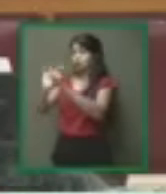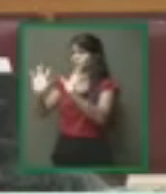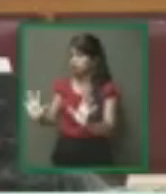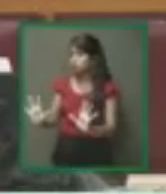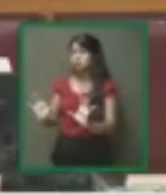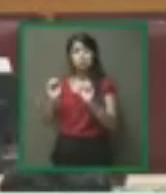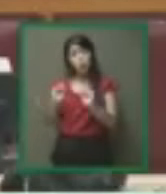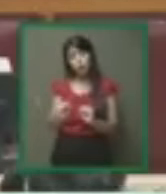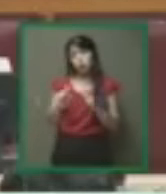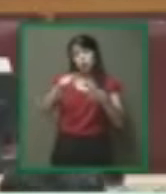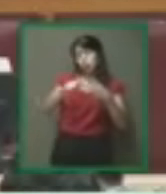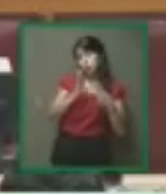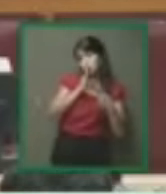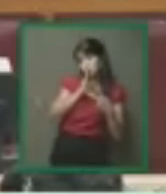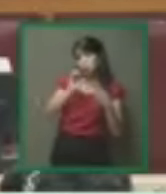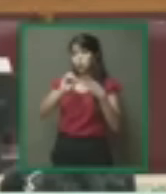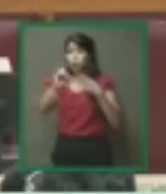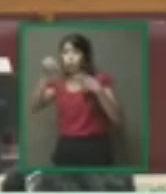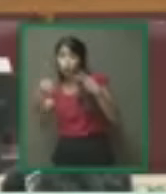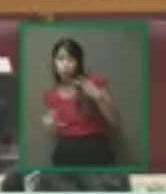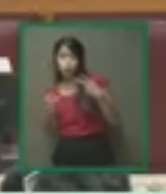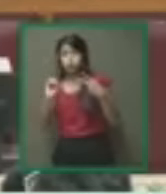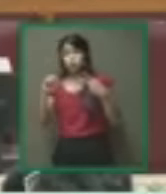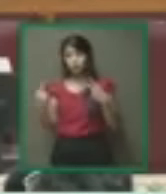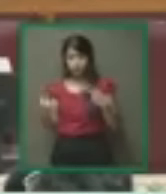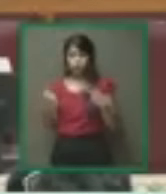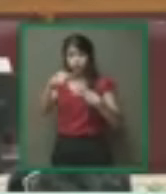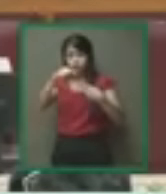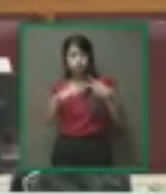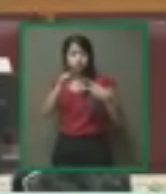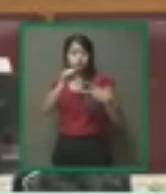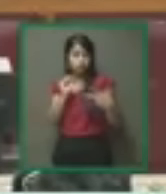para ficar em silêncio ou para falar, tá bom?